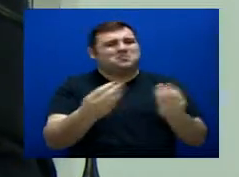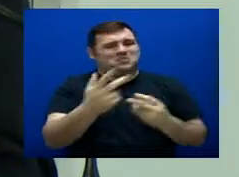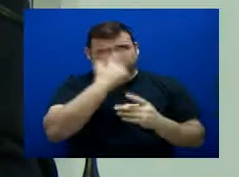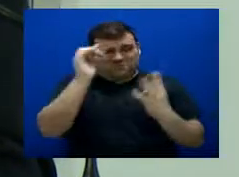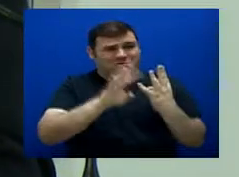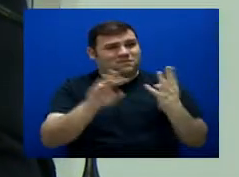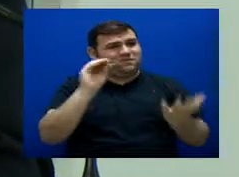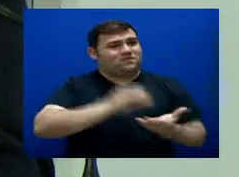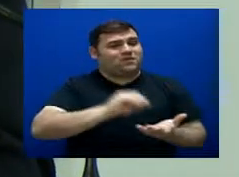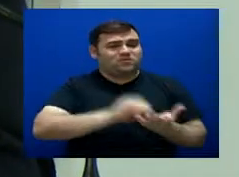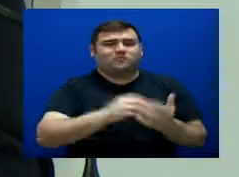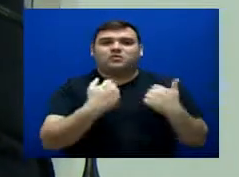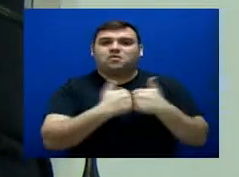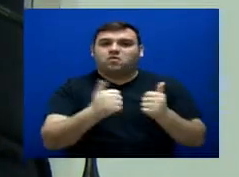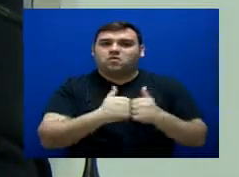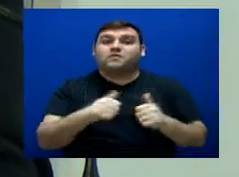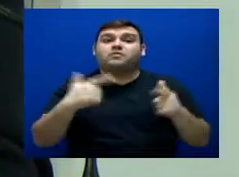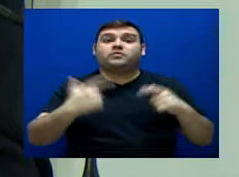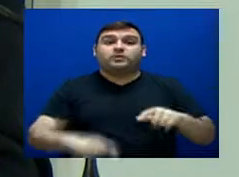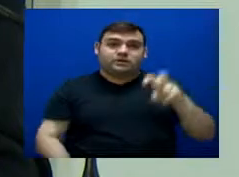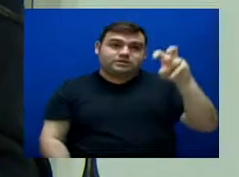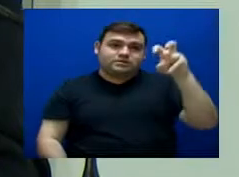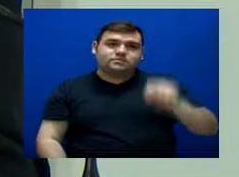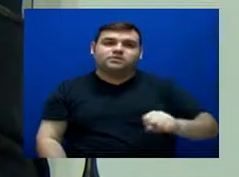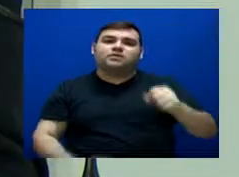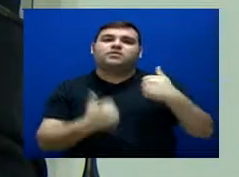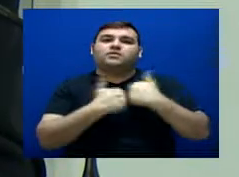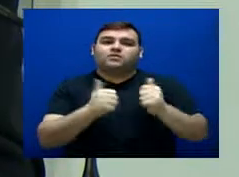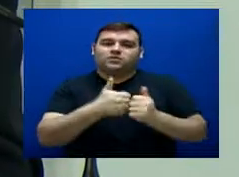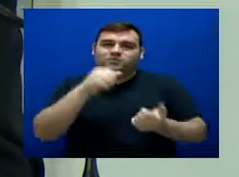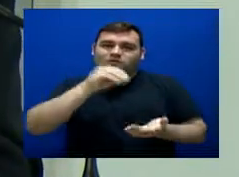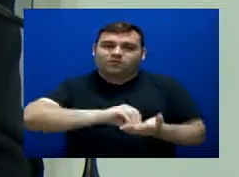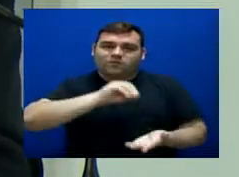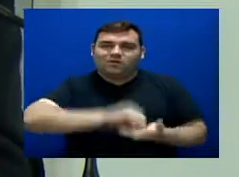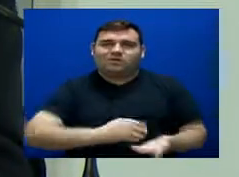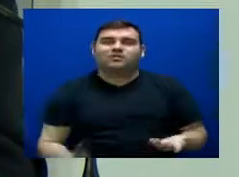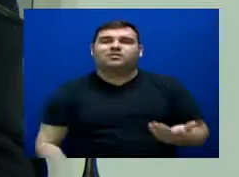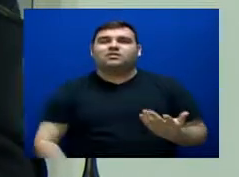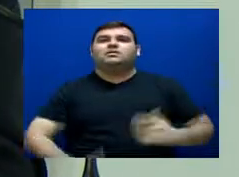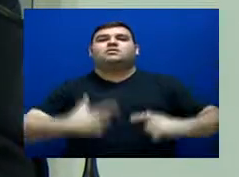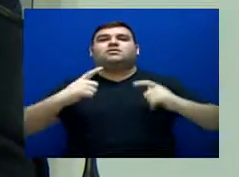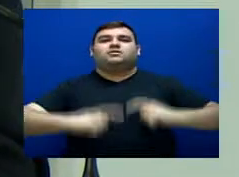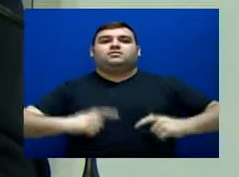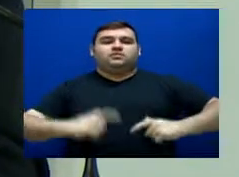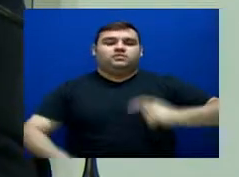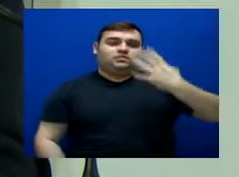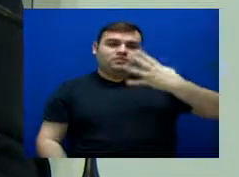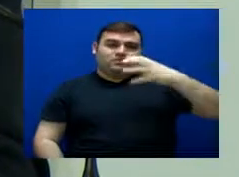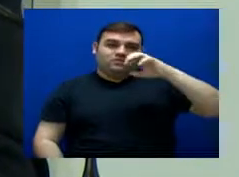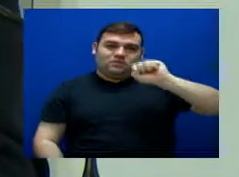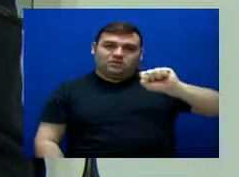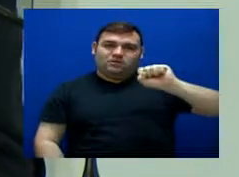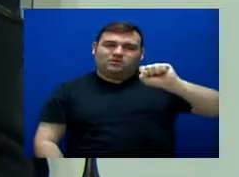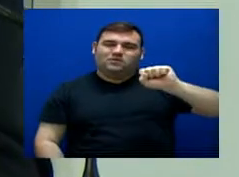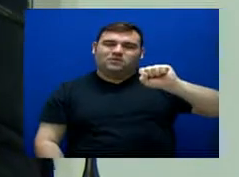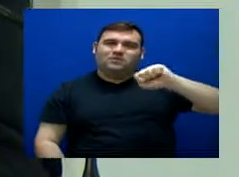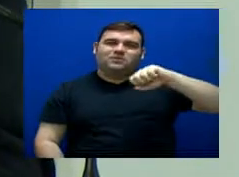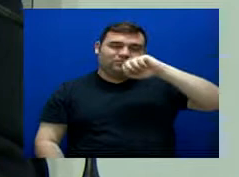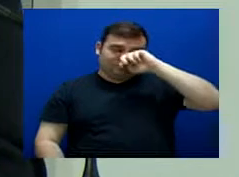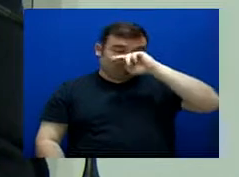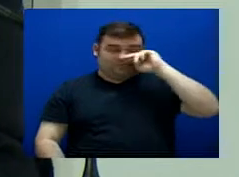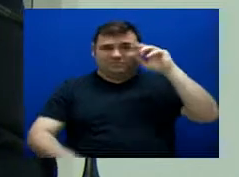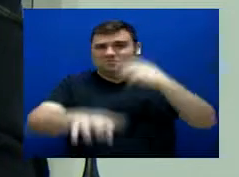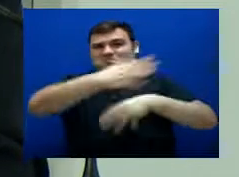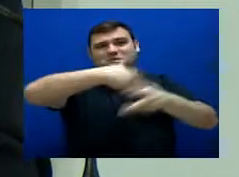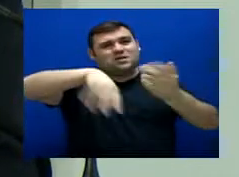ponto porque está faltando carro. No Vitória Régio está faltando carro. Na região da Aparecidinha, Josane, Niquei, ali, é um